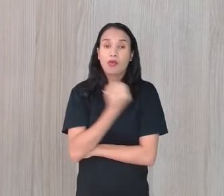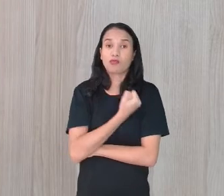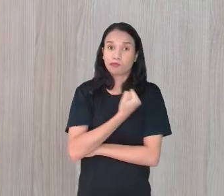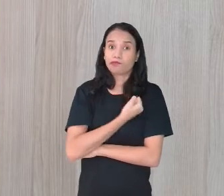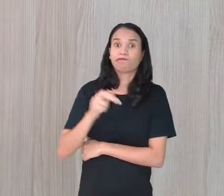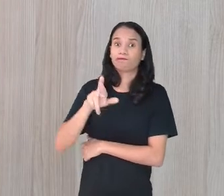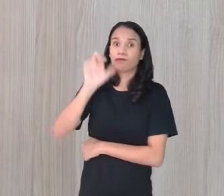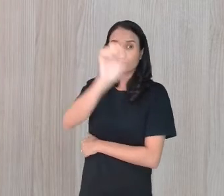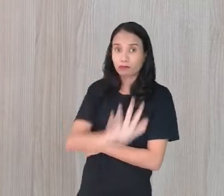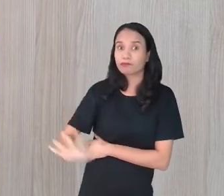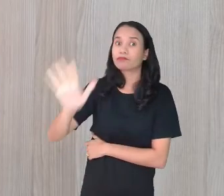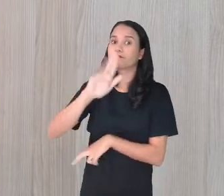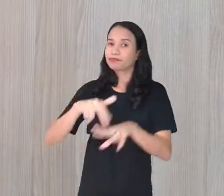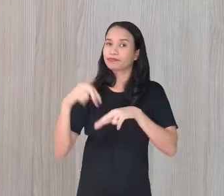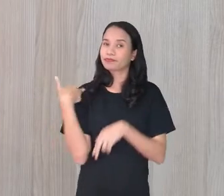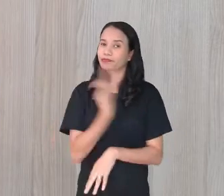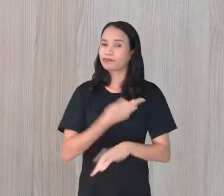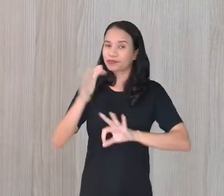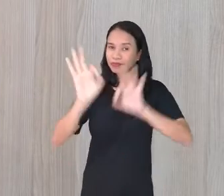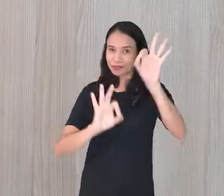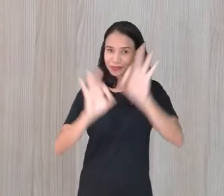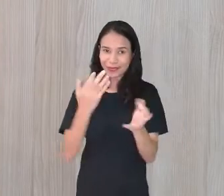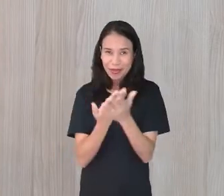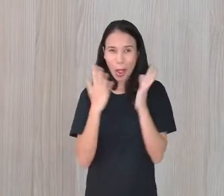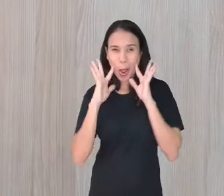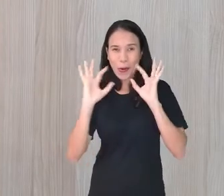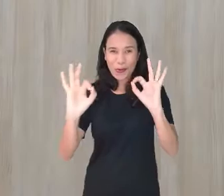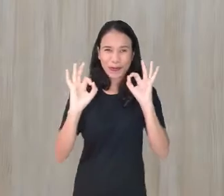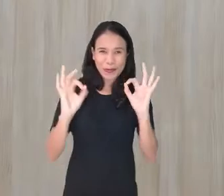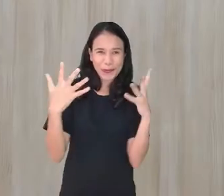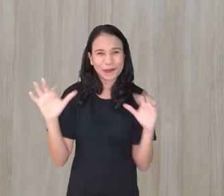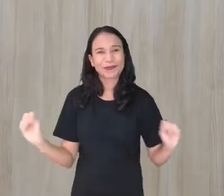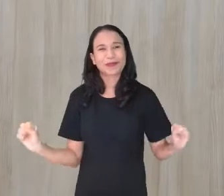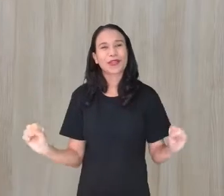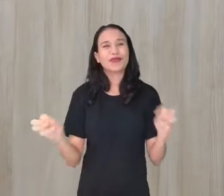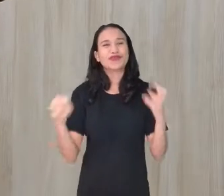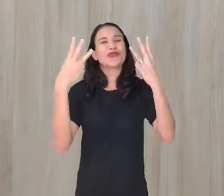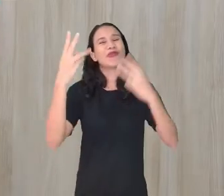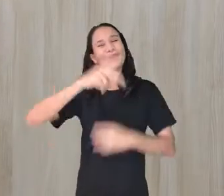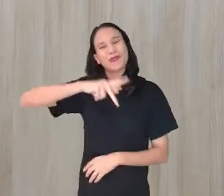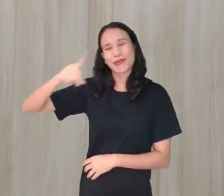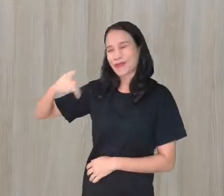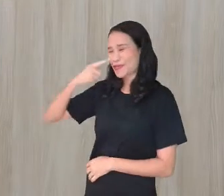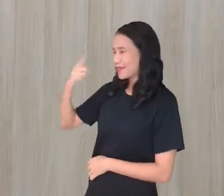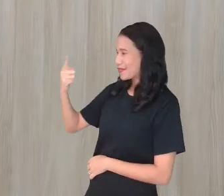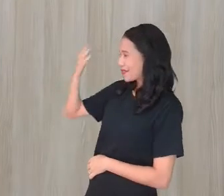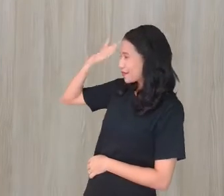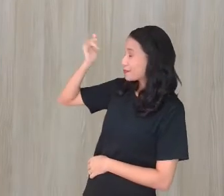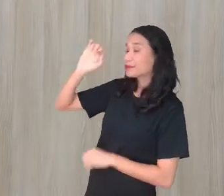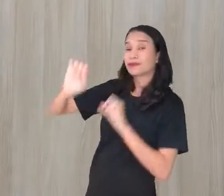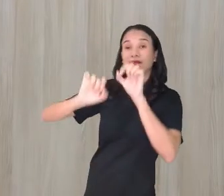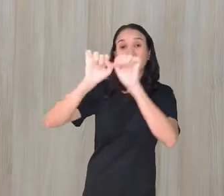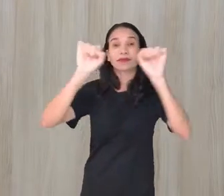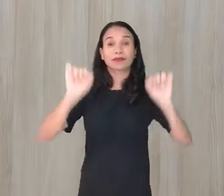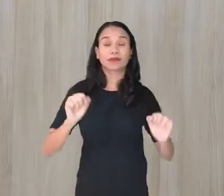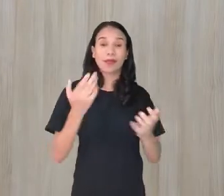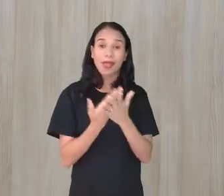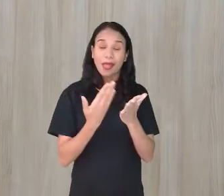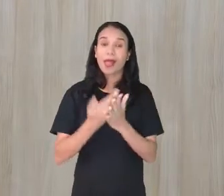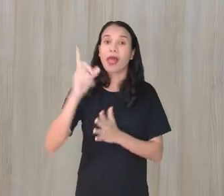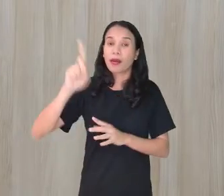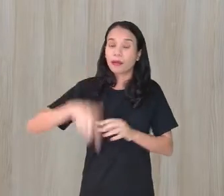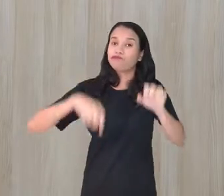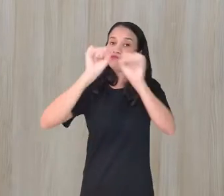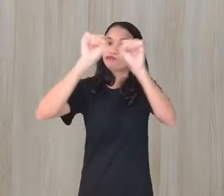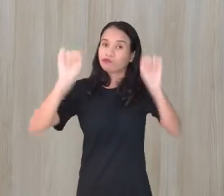geral, então se prepara aí que a aula tá massa. Vai lá, Pedro. Show de bola, Tiago. Como você sabe, pessoal, o nosso sistema de aula é